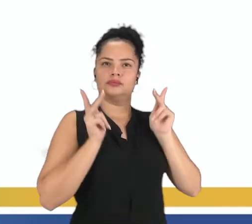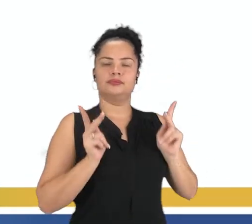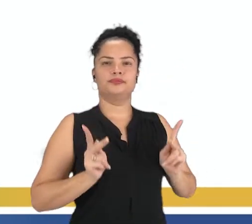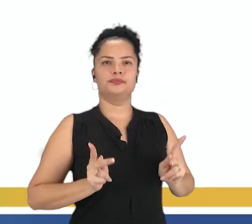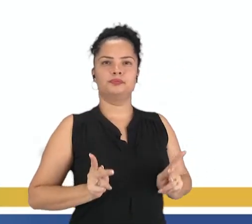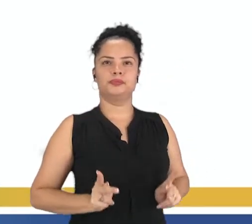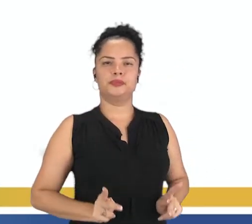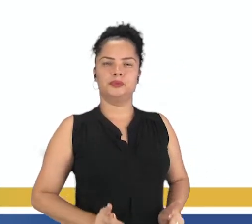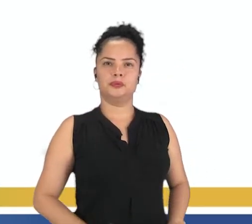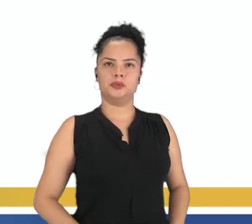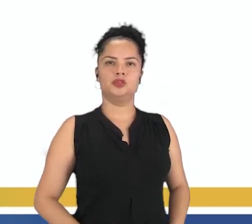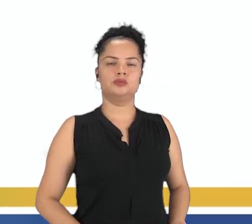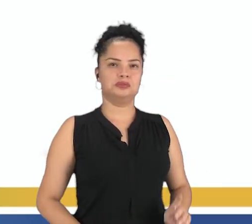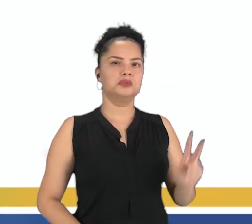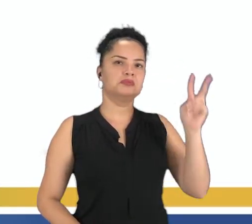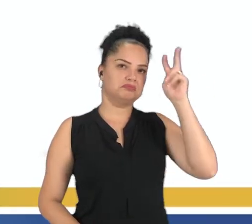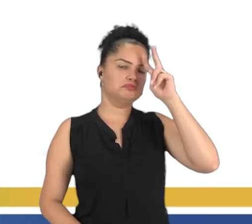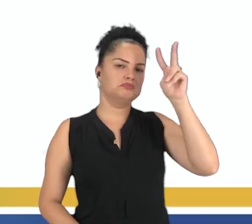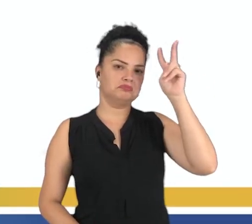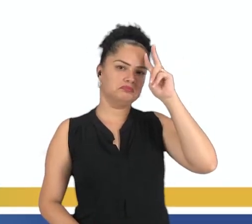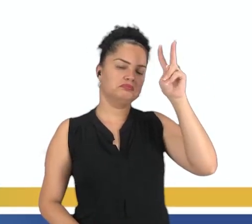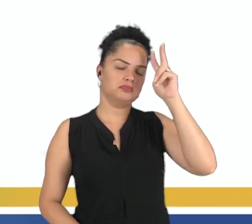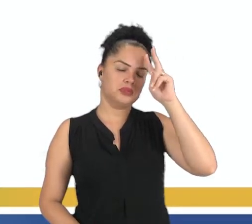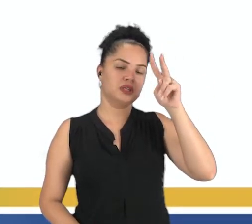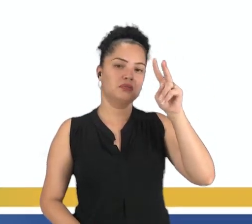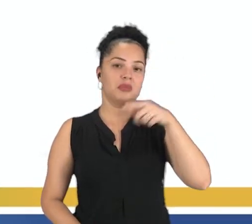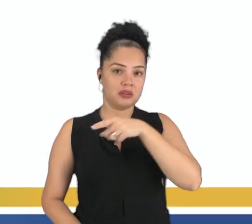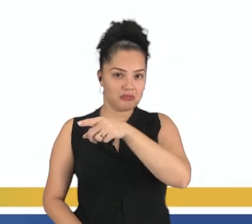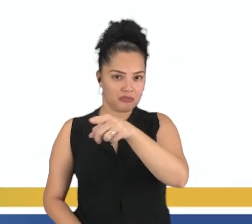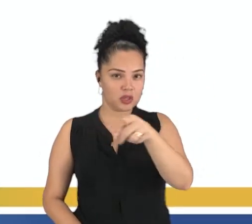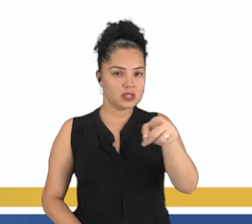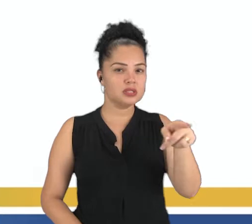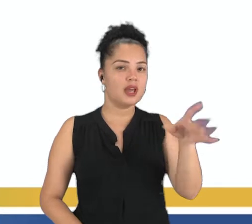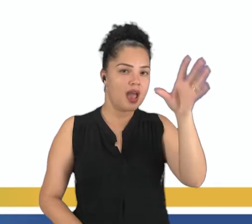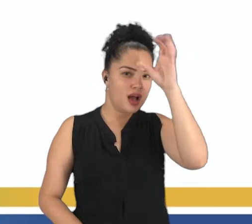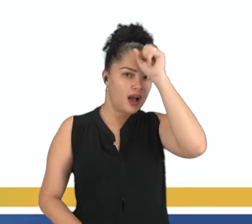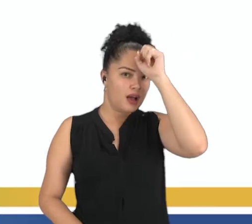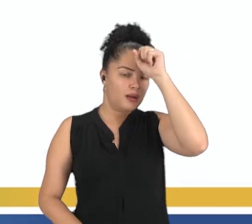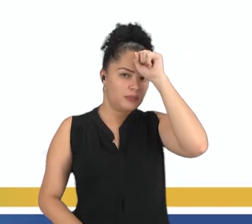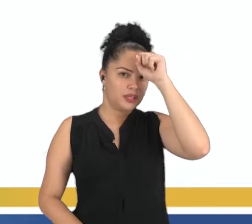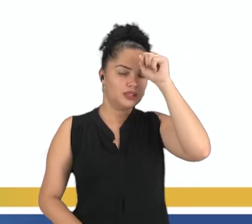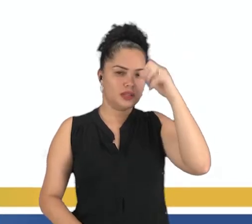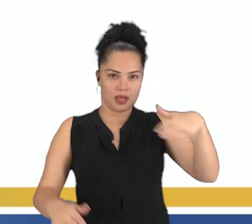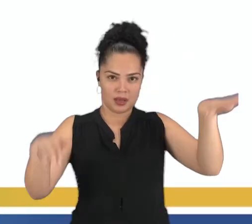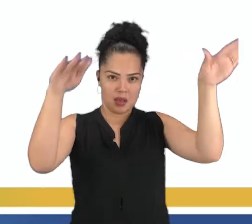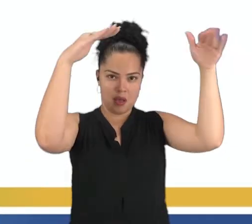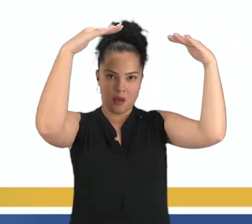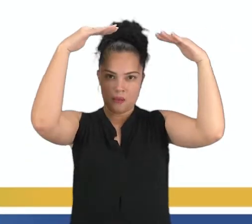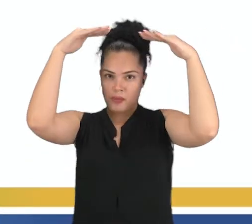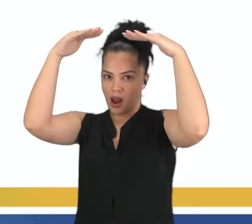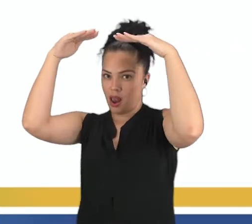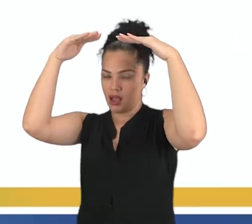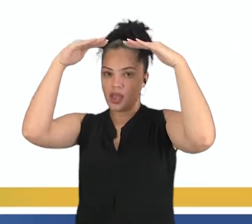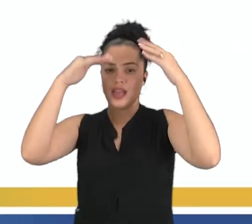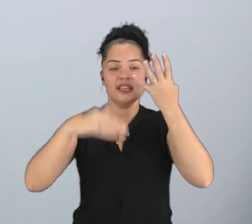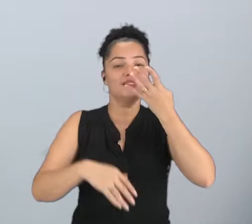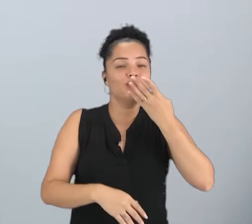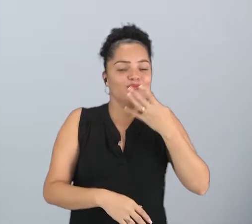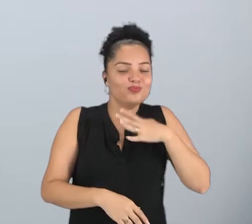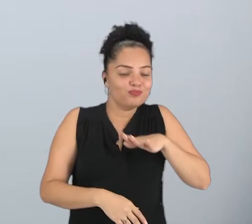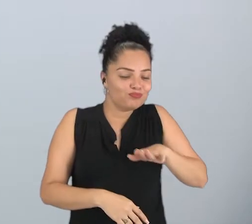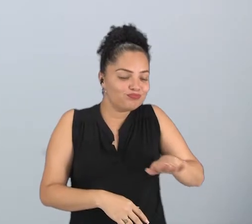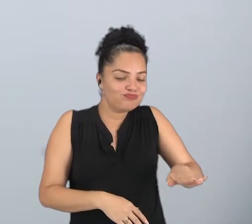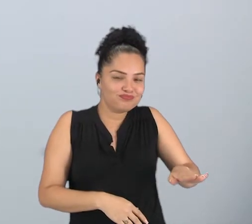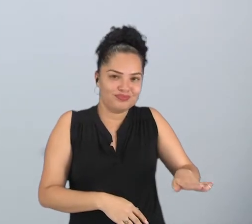dessa bailarina. Lembrando, gente, que para você trabalhar o balé, os bailarinos, eles começam desde cedo, bem